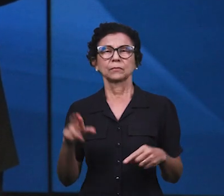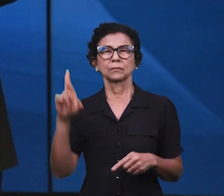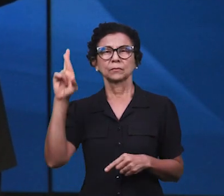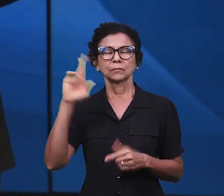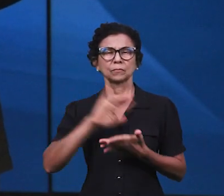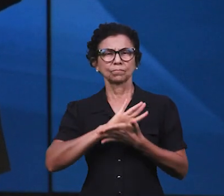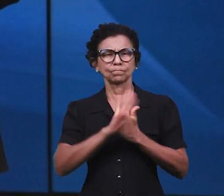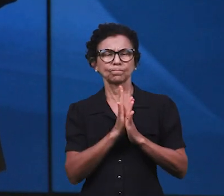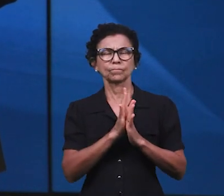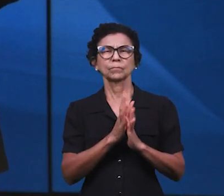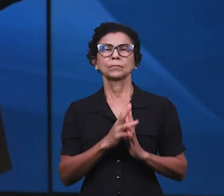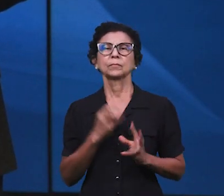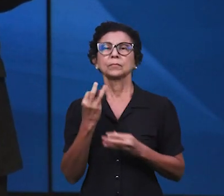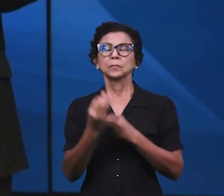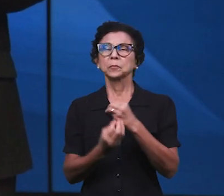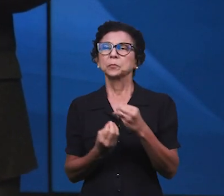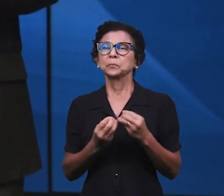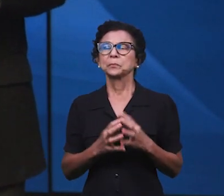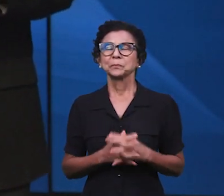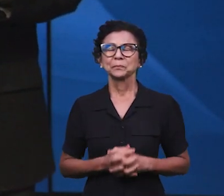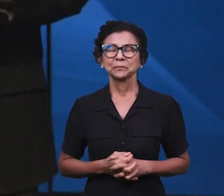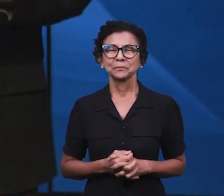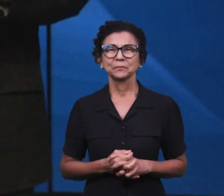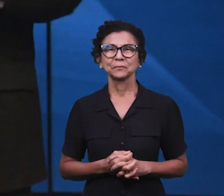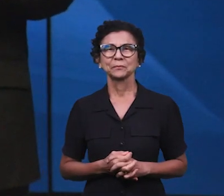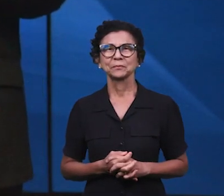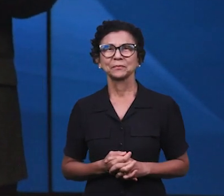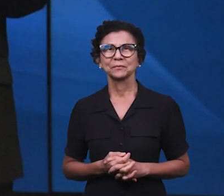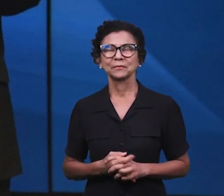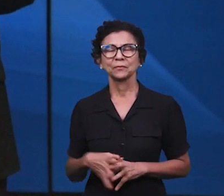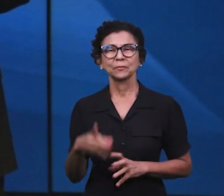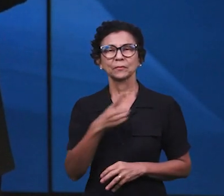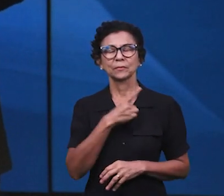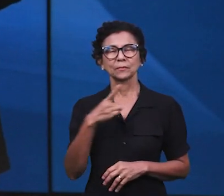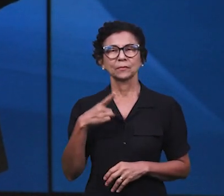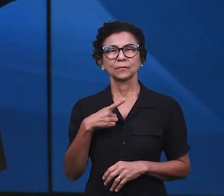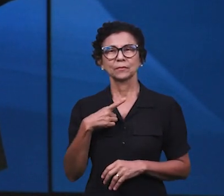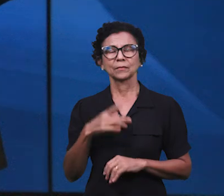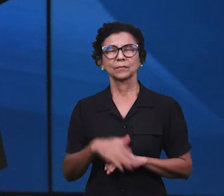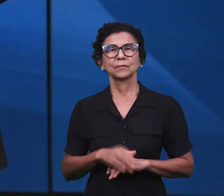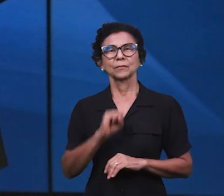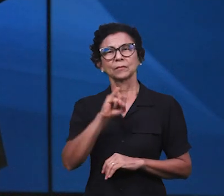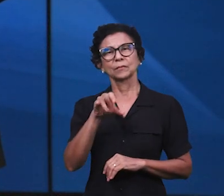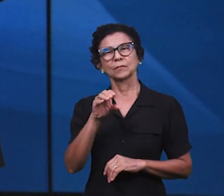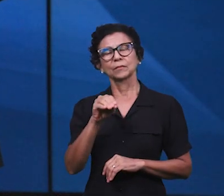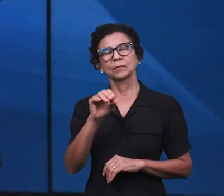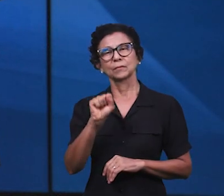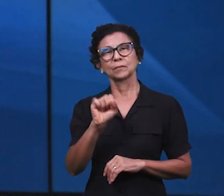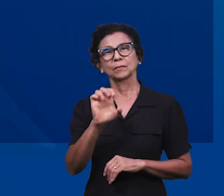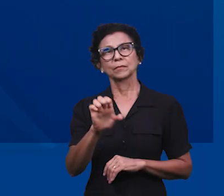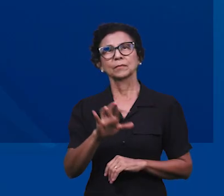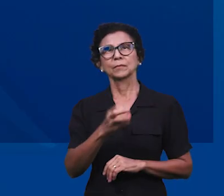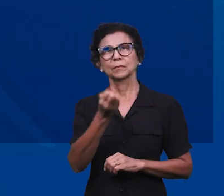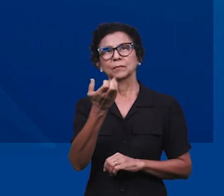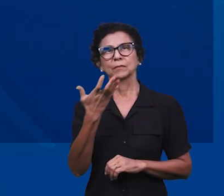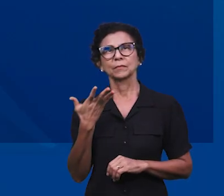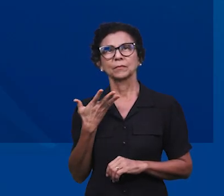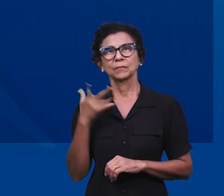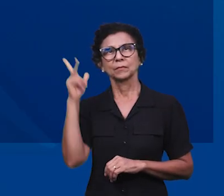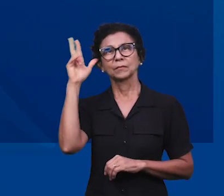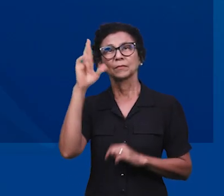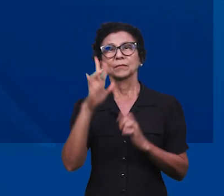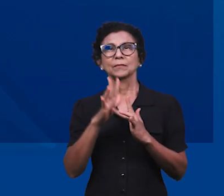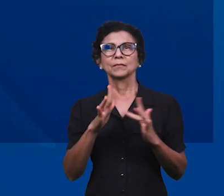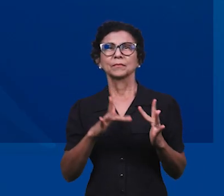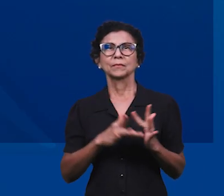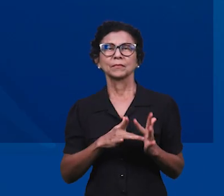de Toritama. E quem vai responder é o nosso diácono, o José Lucas. José Lucas, muito bem-vindo à paz do Senhor. Meus irmãos, a paz do